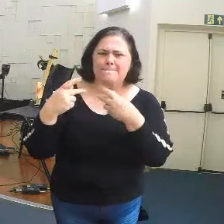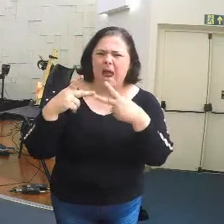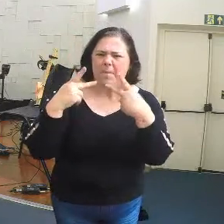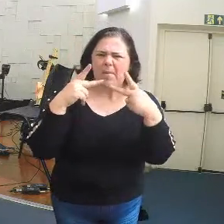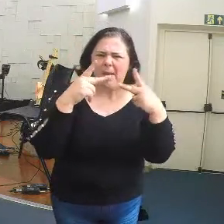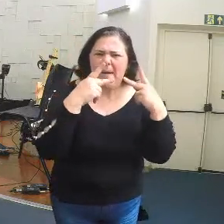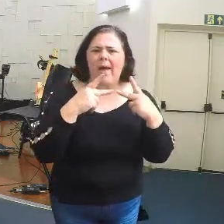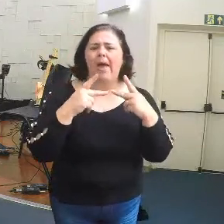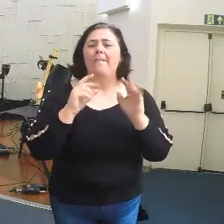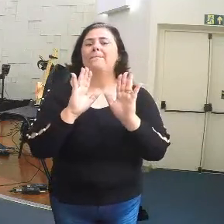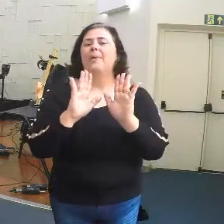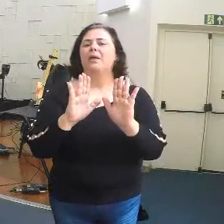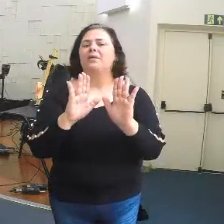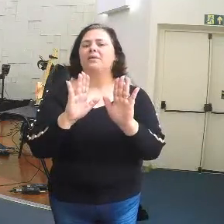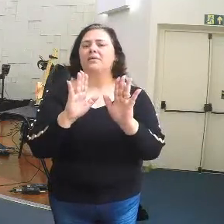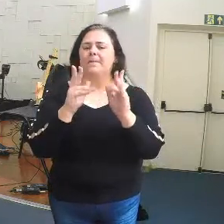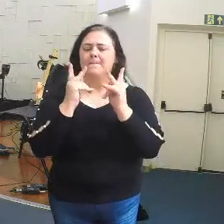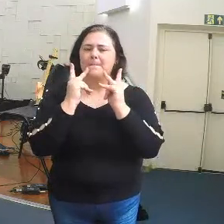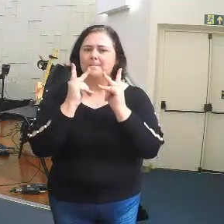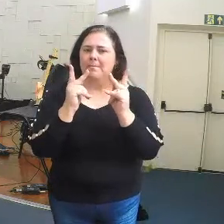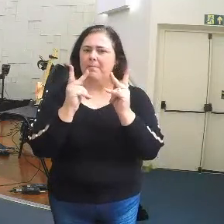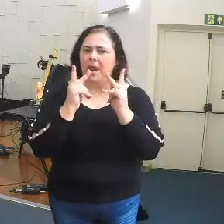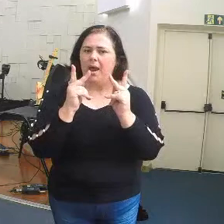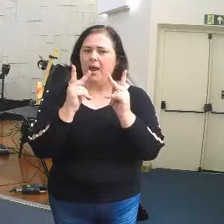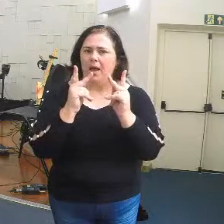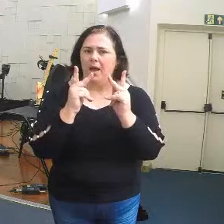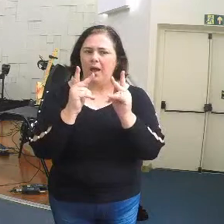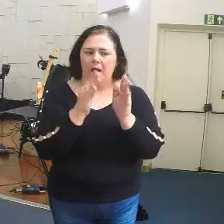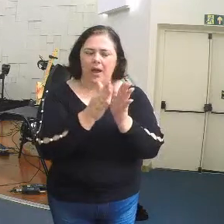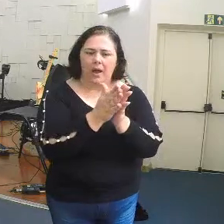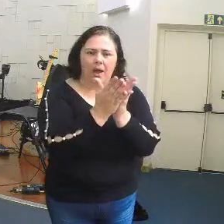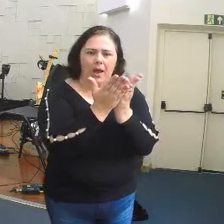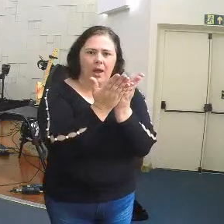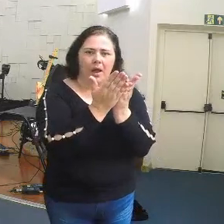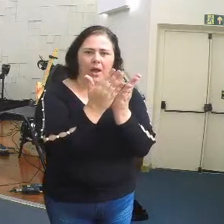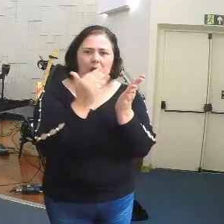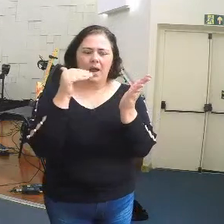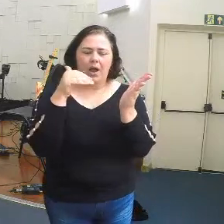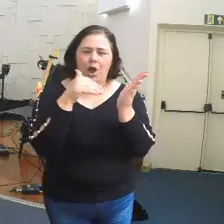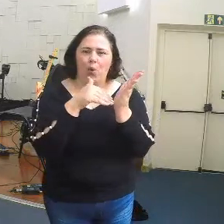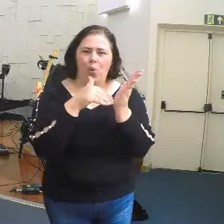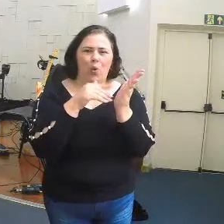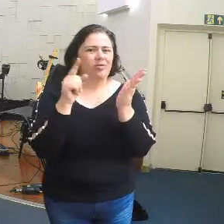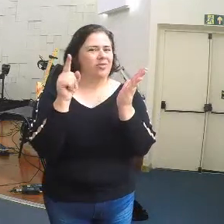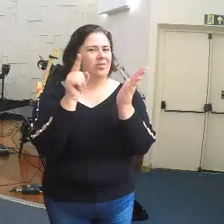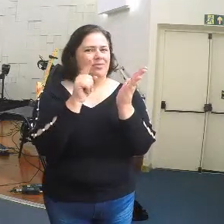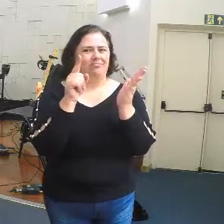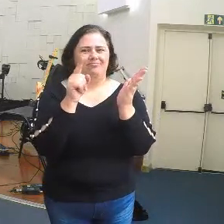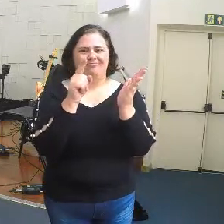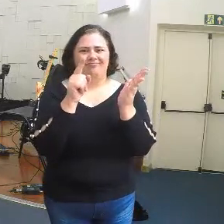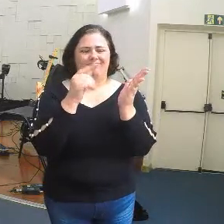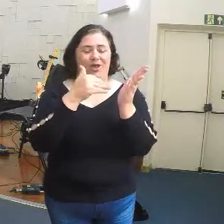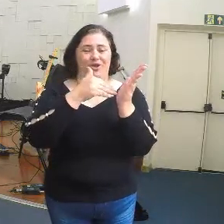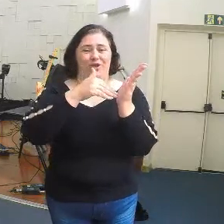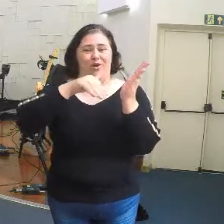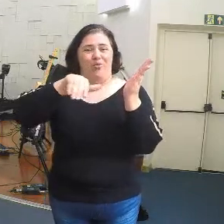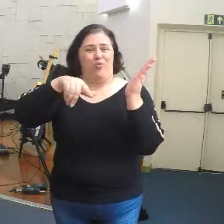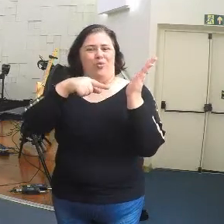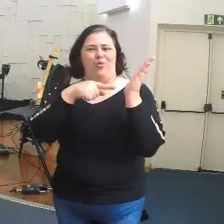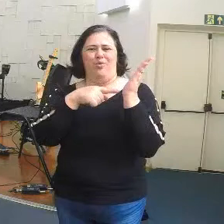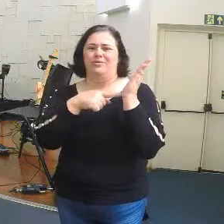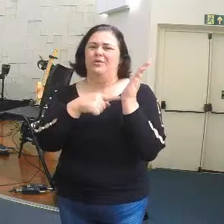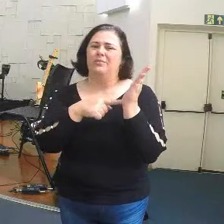de Deus. É o Espírito de Deus que vai orientar a igreja para saber se o ensino de